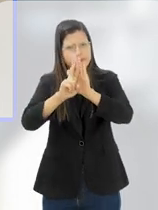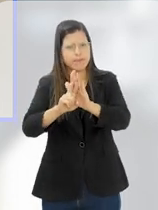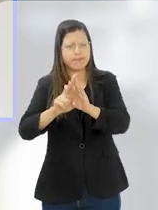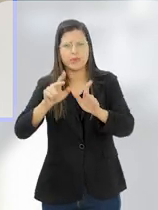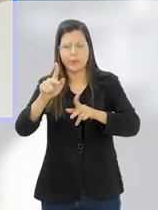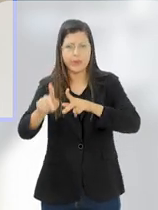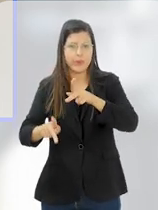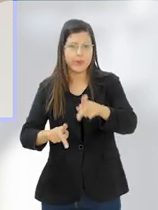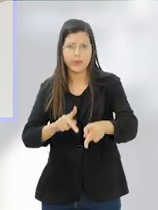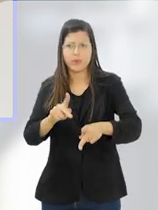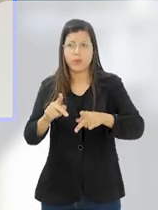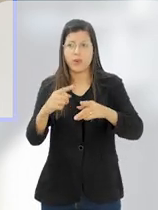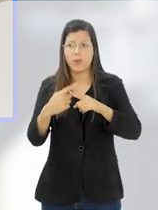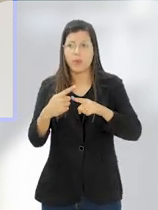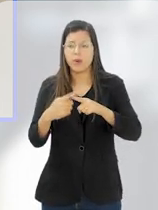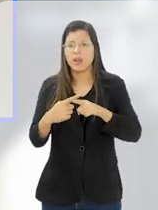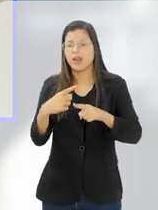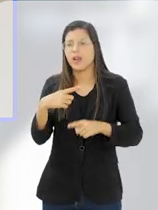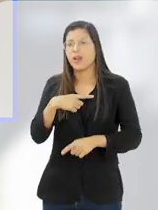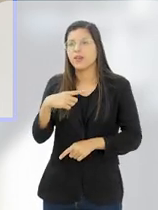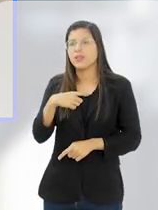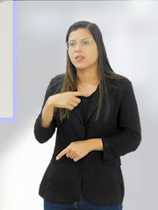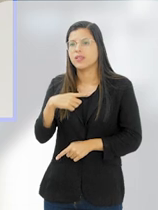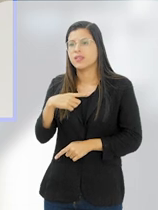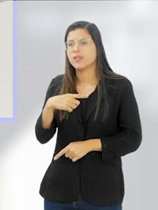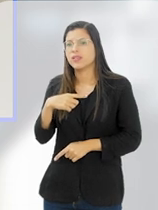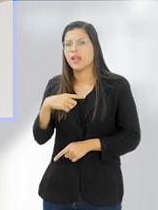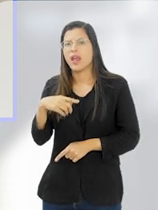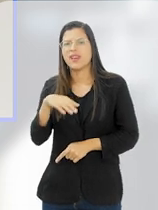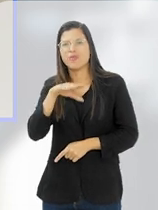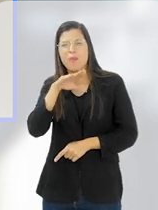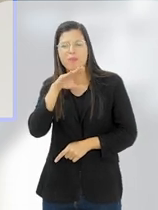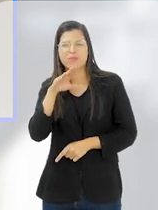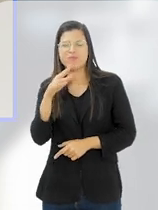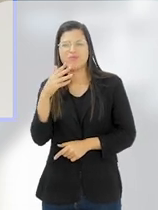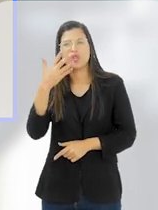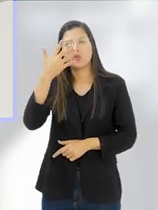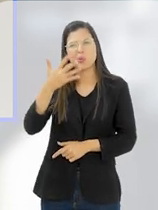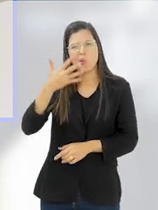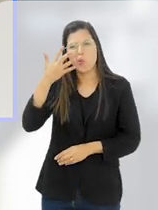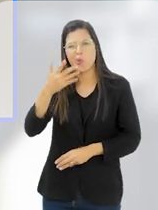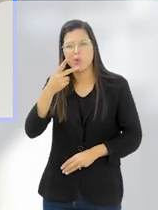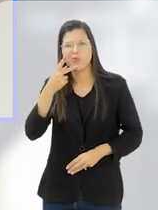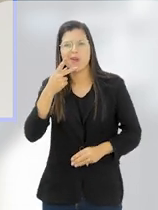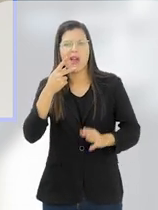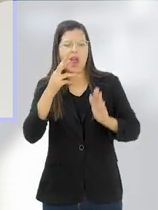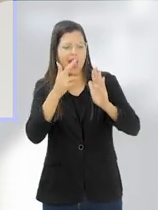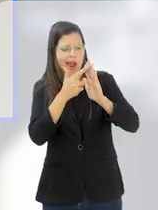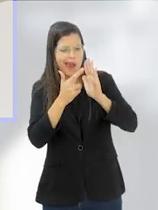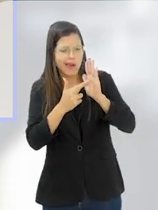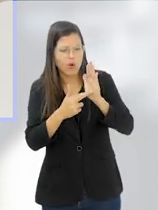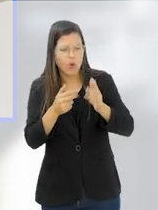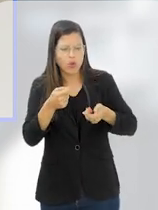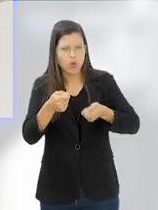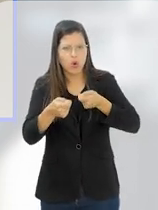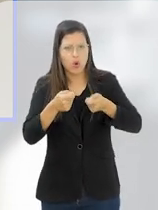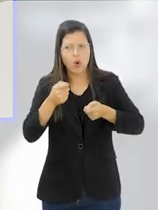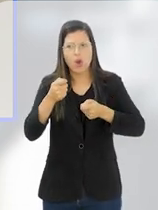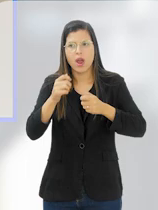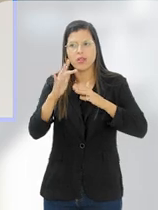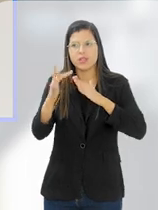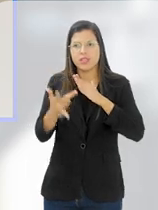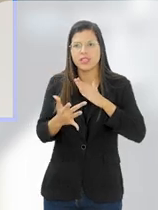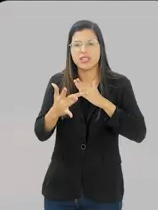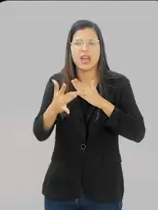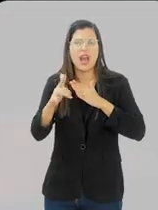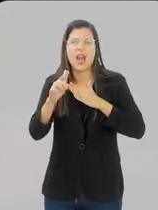povo. Porque existe toda uma falácia de que regulamentar redes sociais é censura, é cerceamento da liberdade de